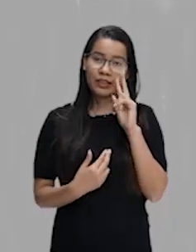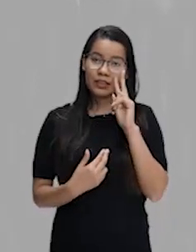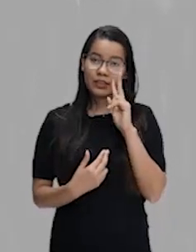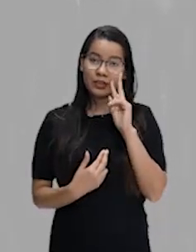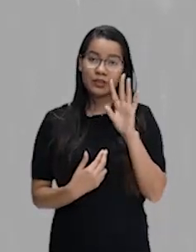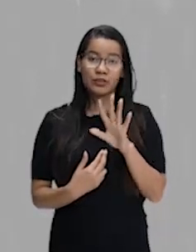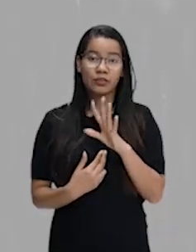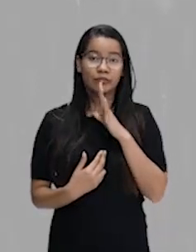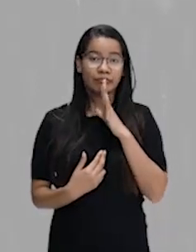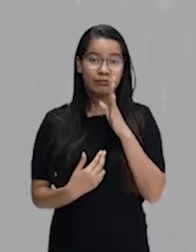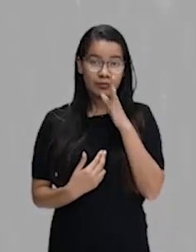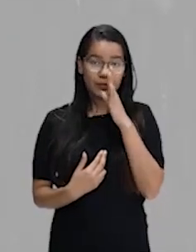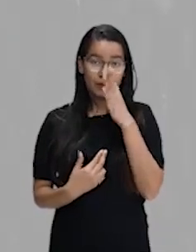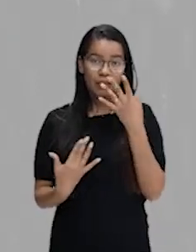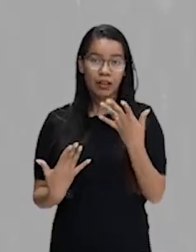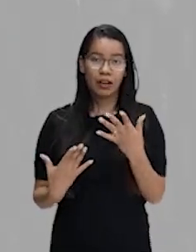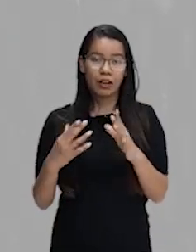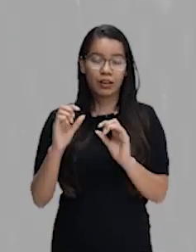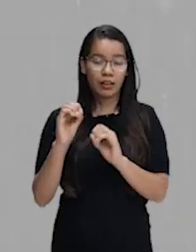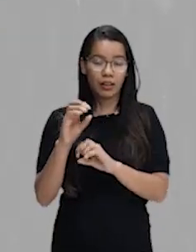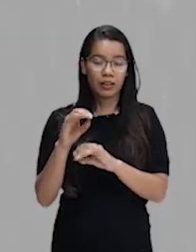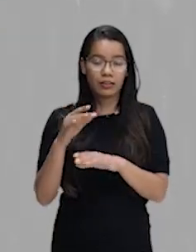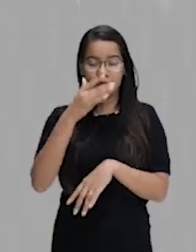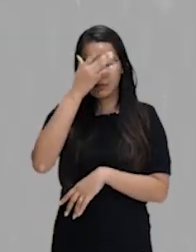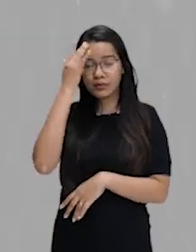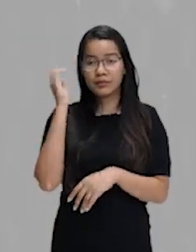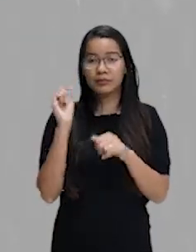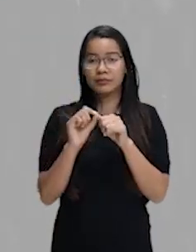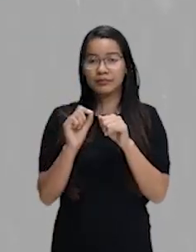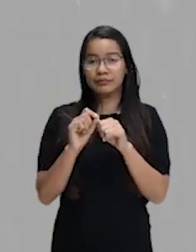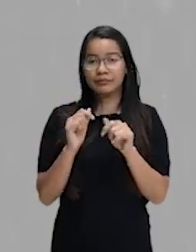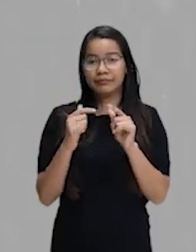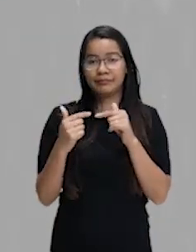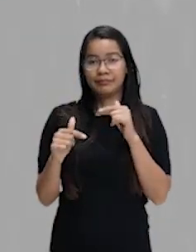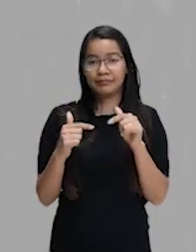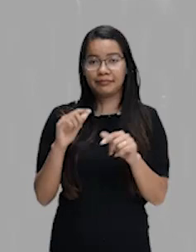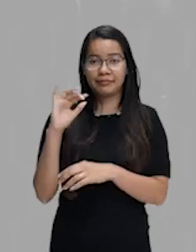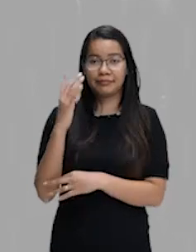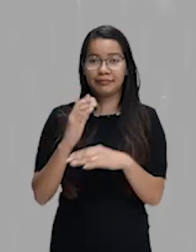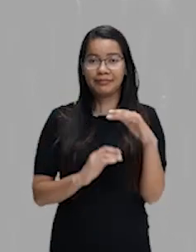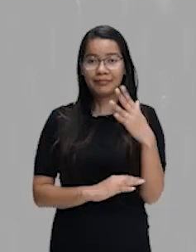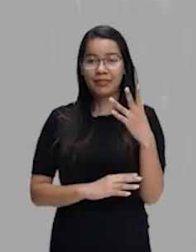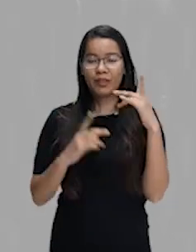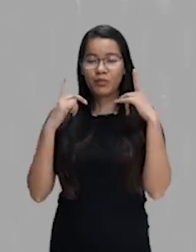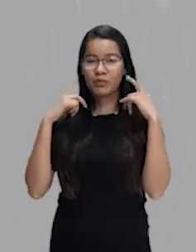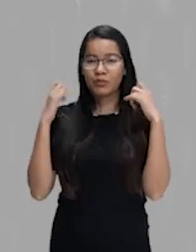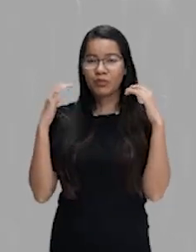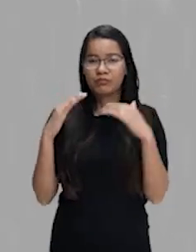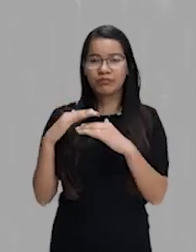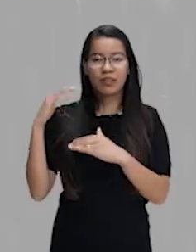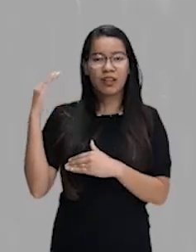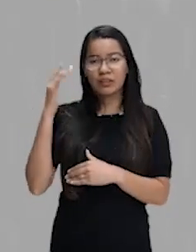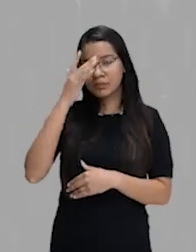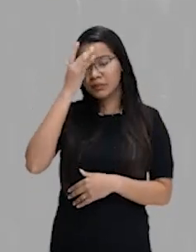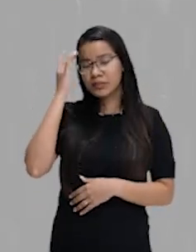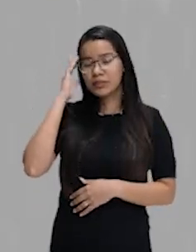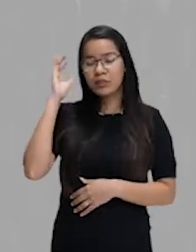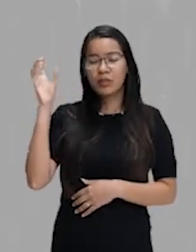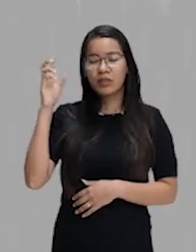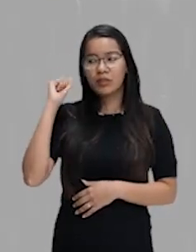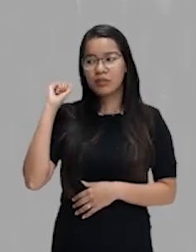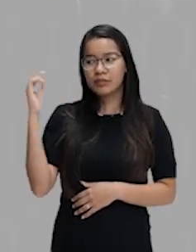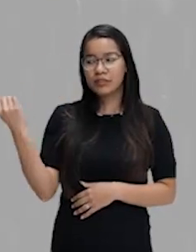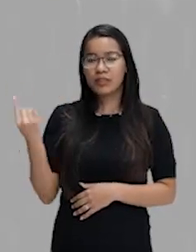o pessoal está fazendo lá o serviço de jardinagem. Aí tá maior barulhão, não sei o que, alguém está colocando móvel na casa do lado,